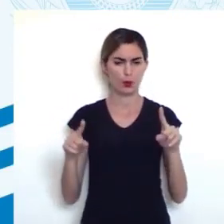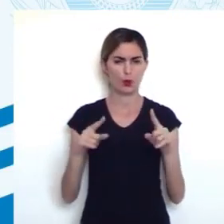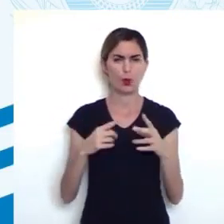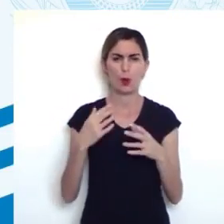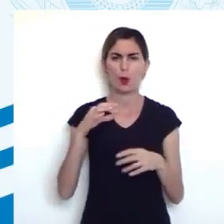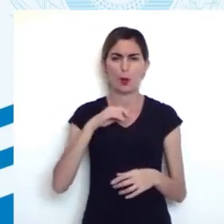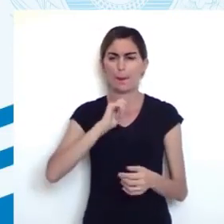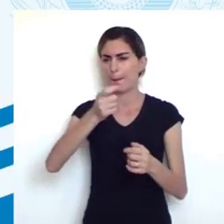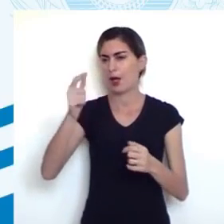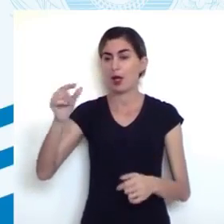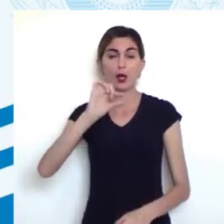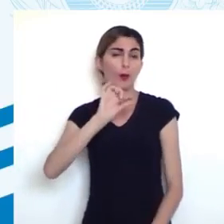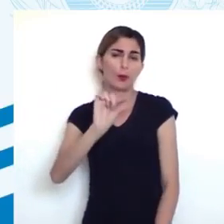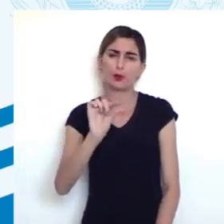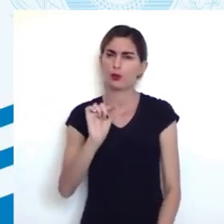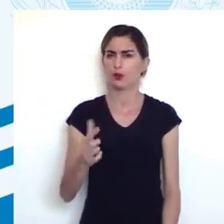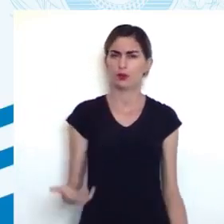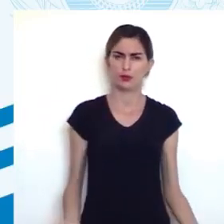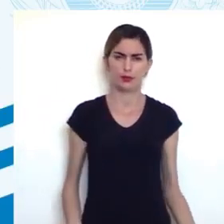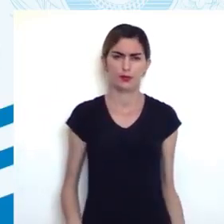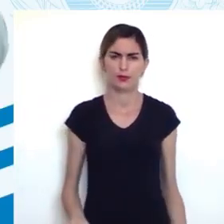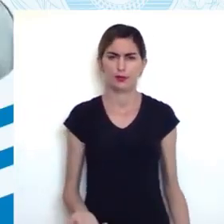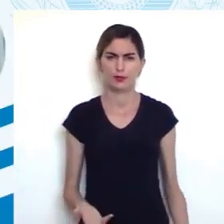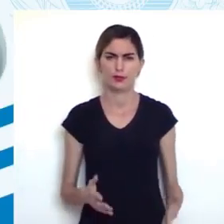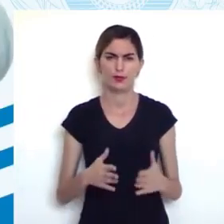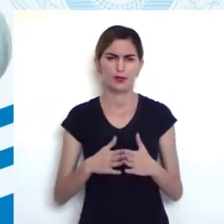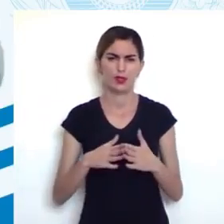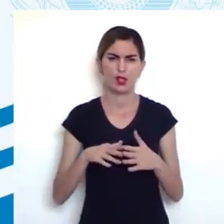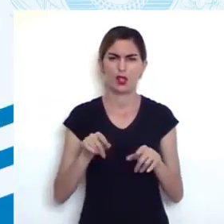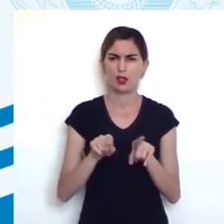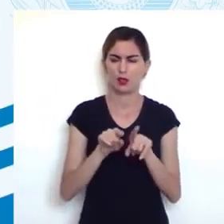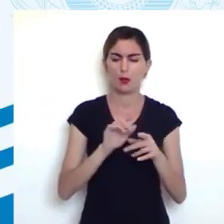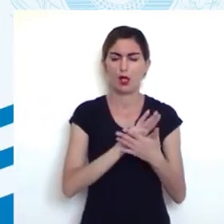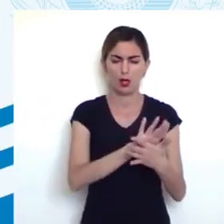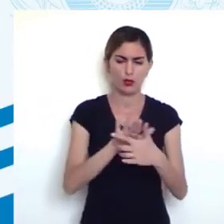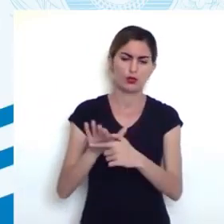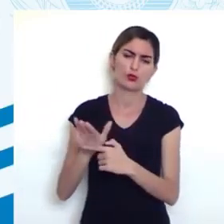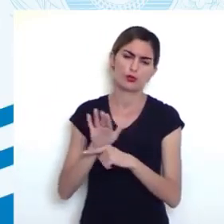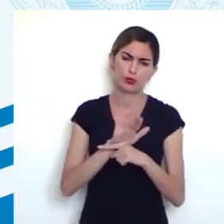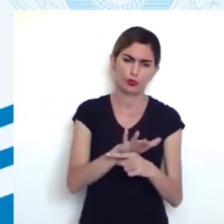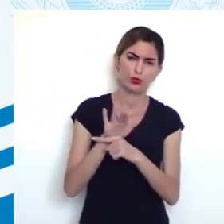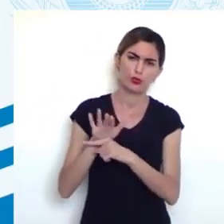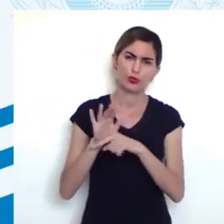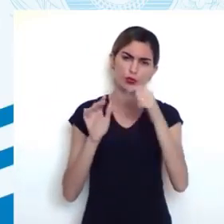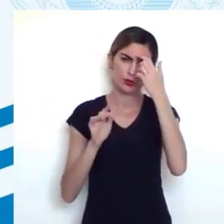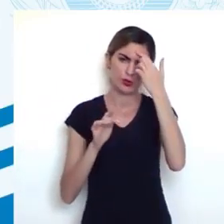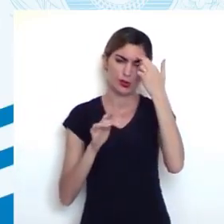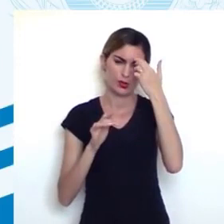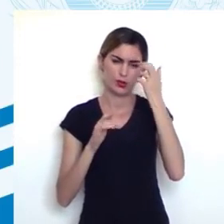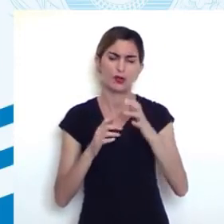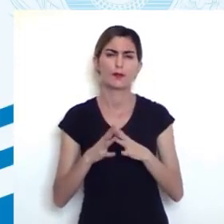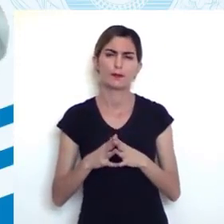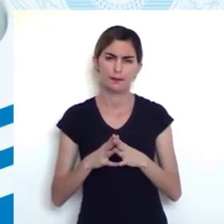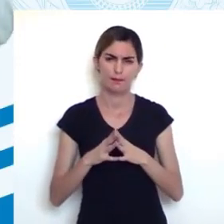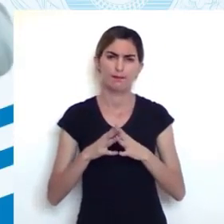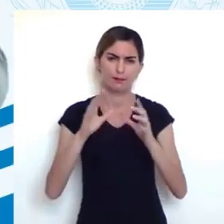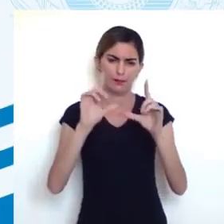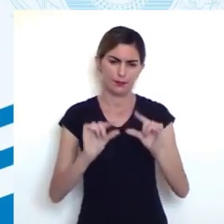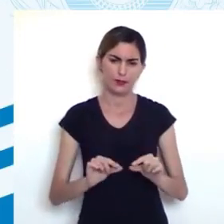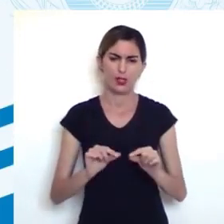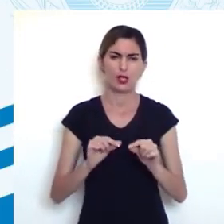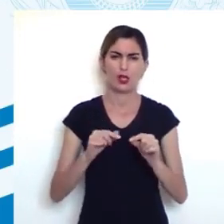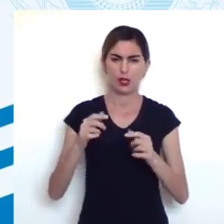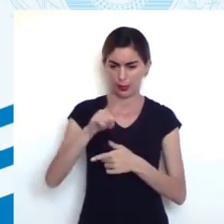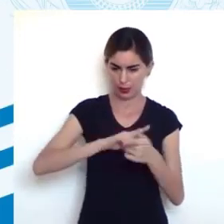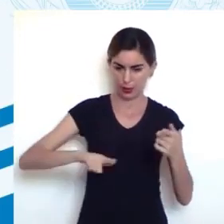mal remunerado. E ajuda a manter, pessoal, o baixo custo da produção. Assim, na greve